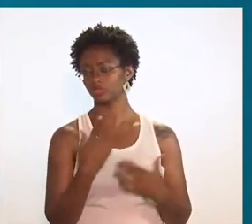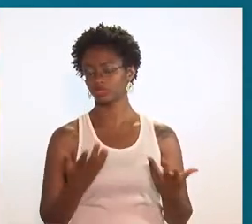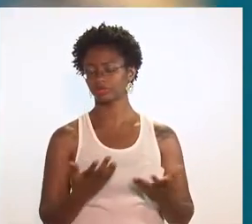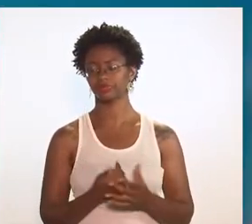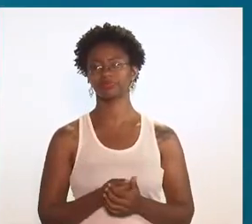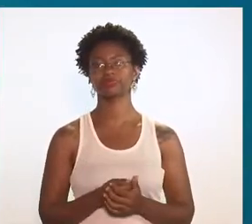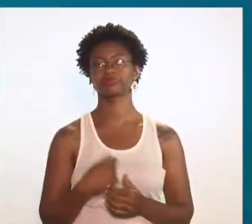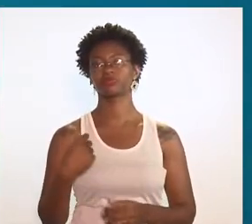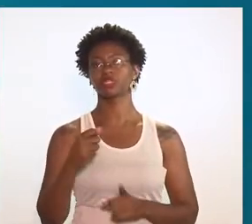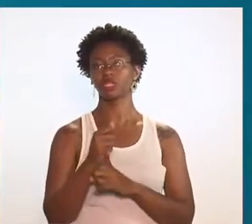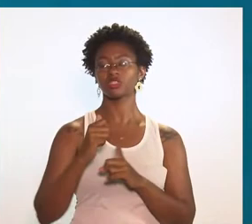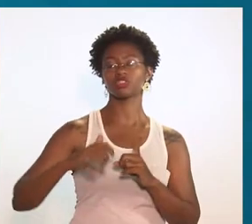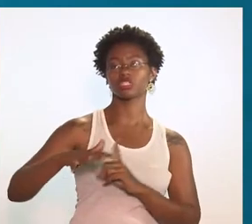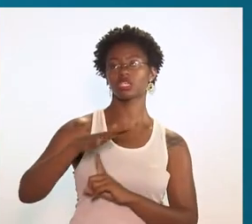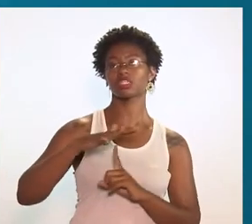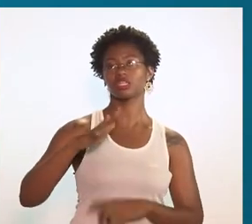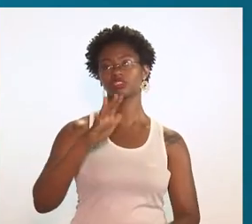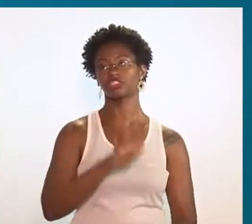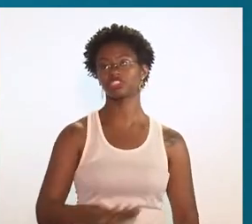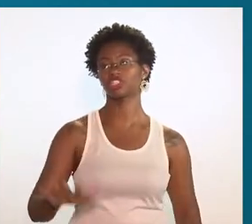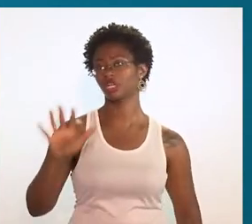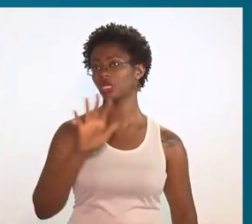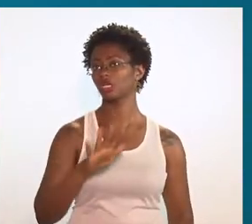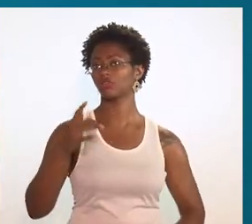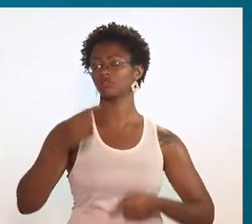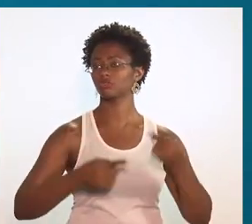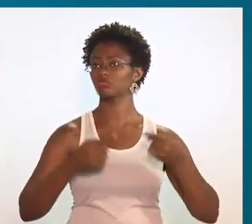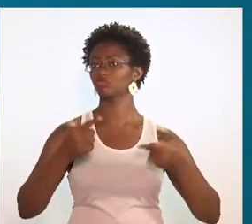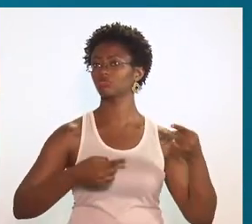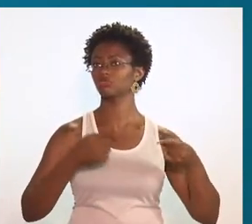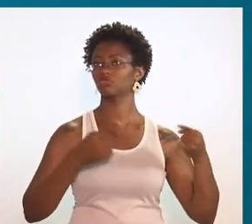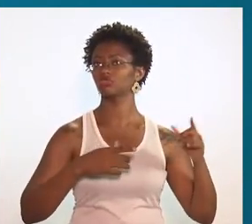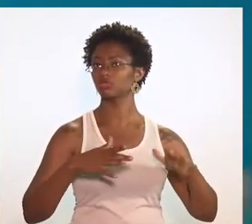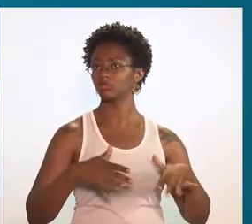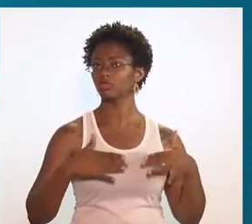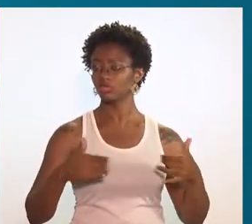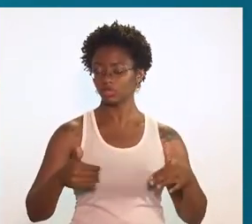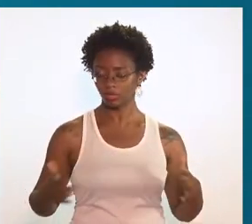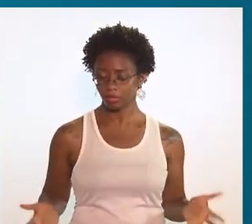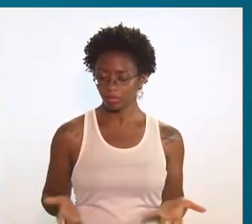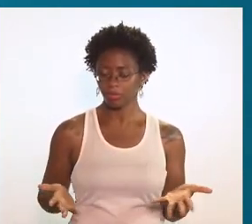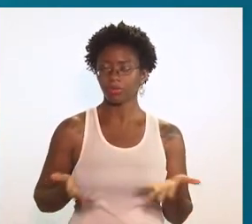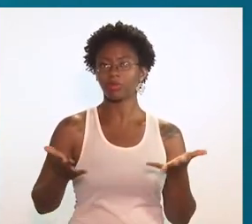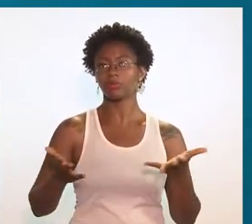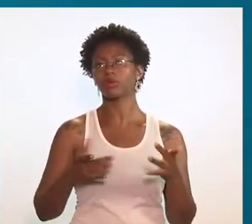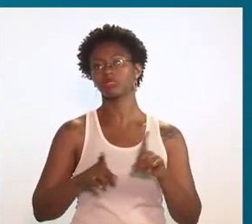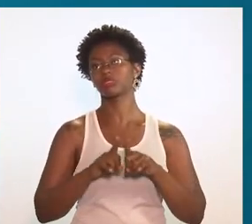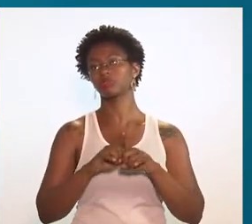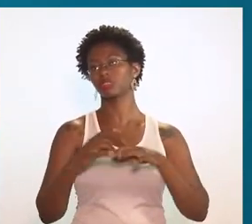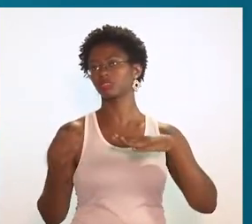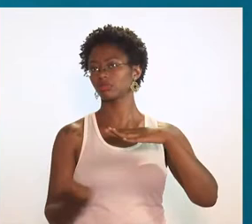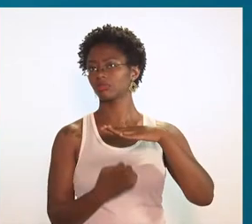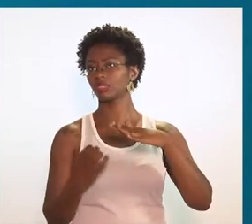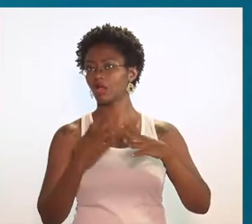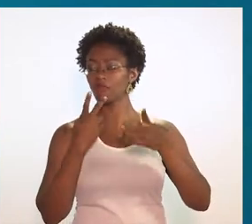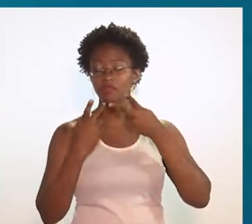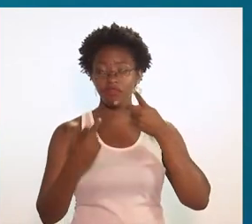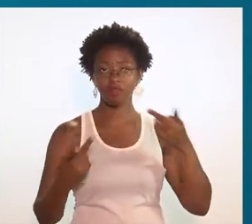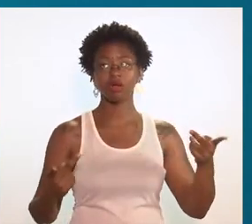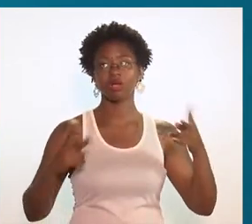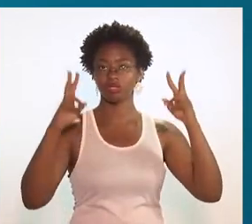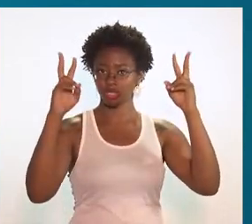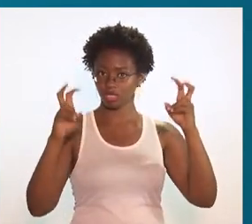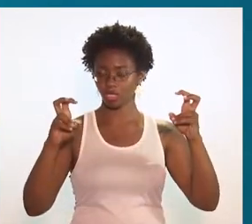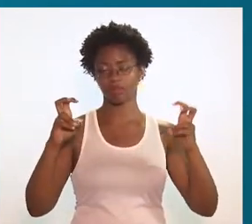assim, a sociedade, de uma forma geral, está discutindo, está cada vez mais sensibilizada, e isso, obviamente, se reflete nas empresas, para a temática da